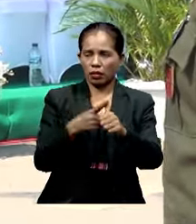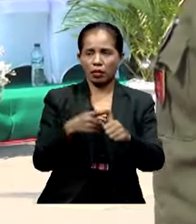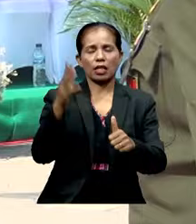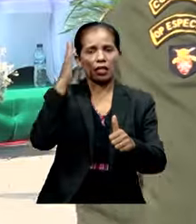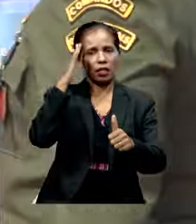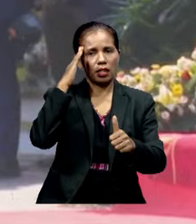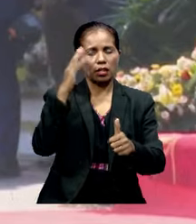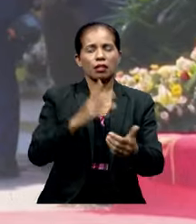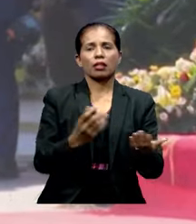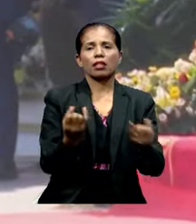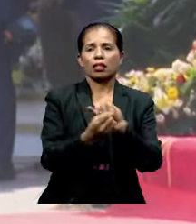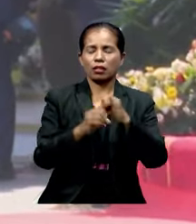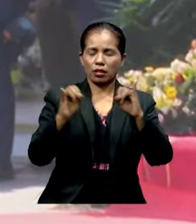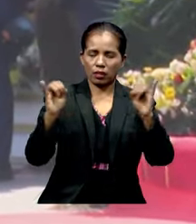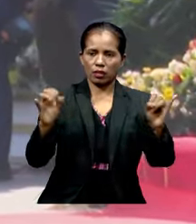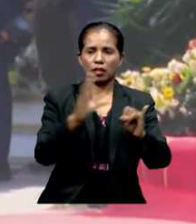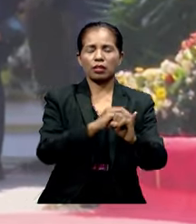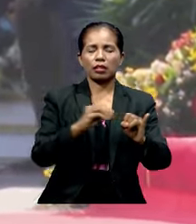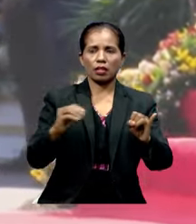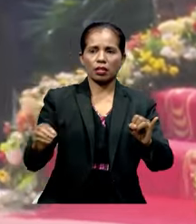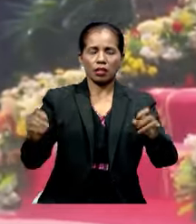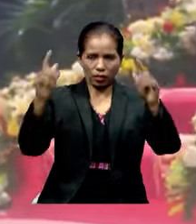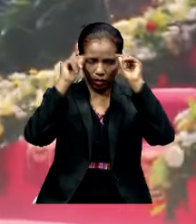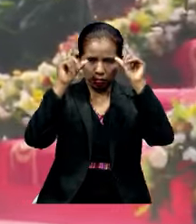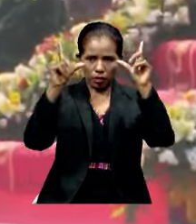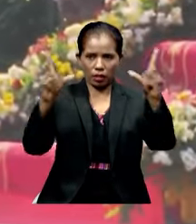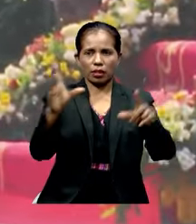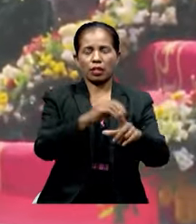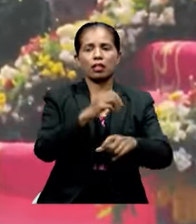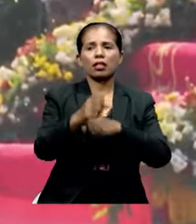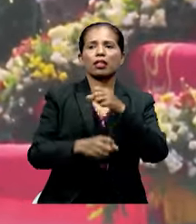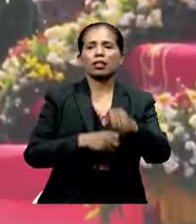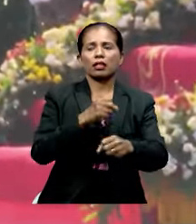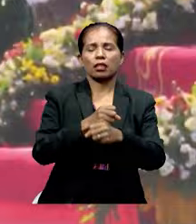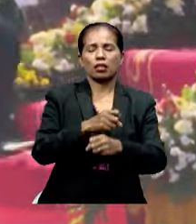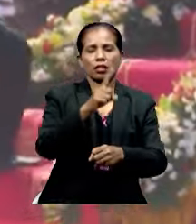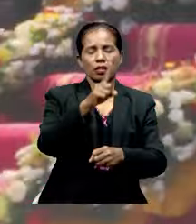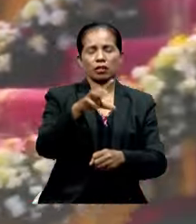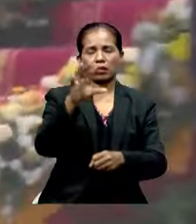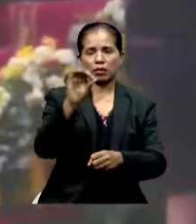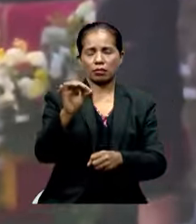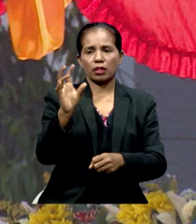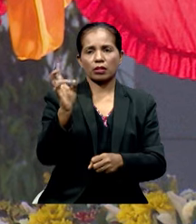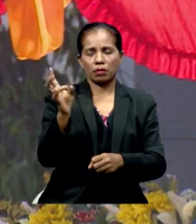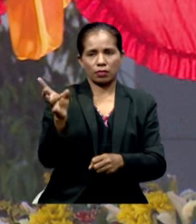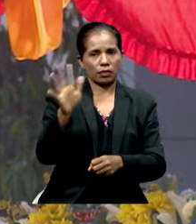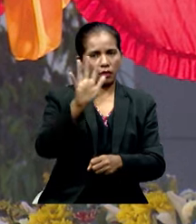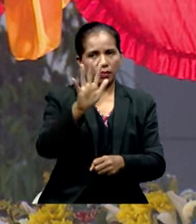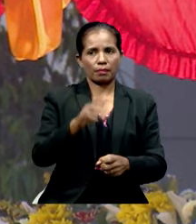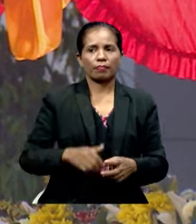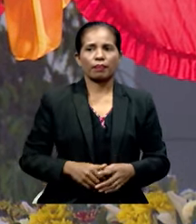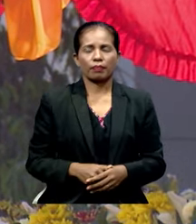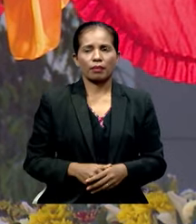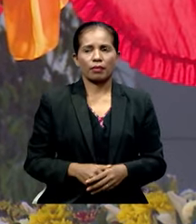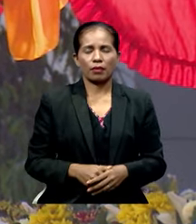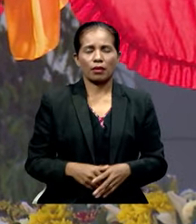reconhece proclamação unilateral independência Timor-Leste e a tina reunida a tussia hitnulu resinlima. Agradeço ao